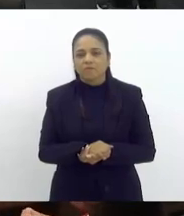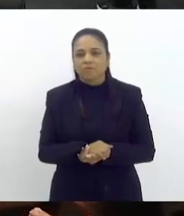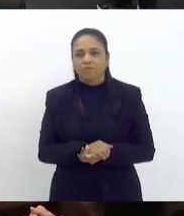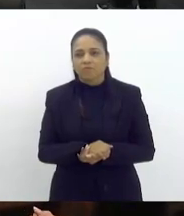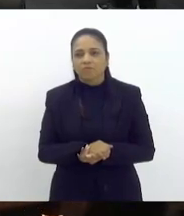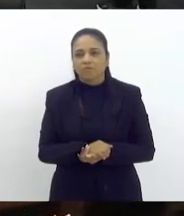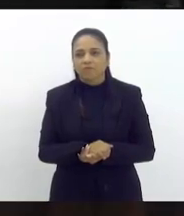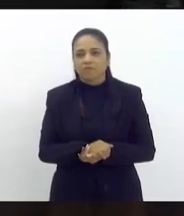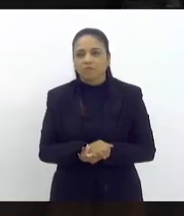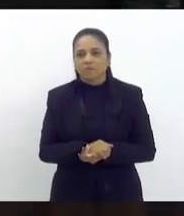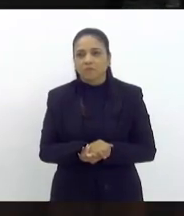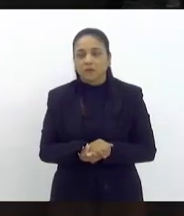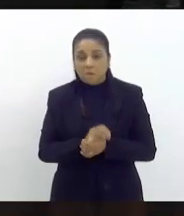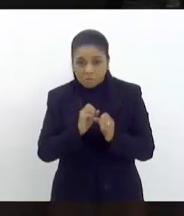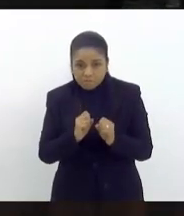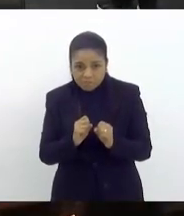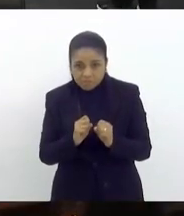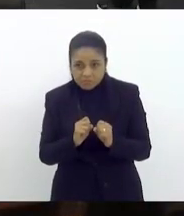podemos